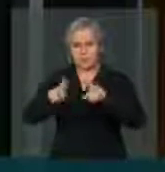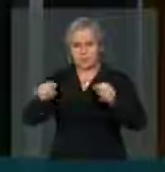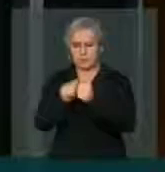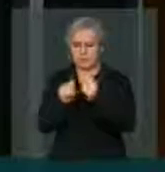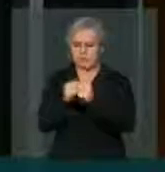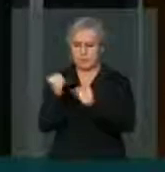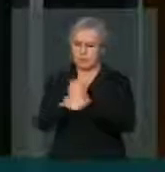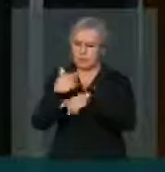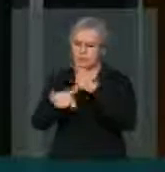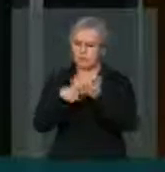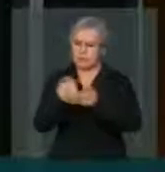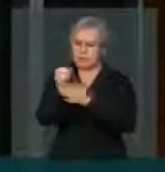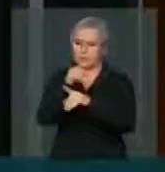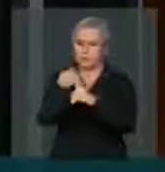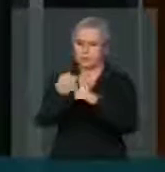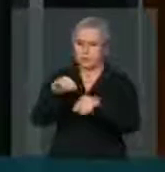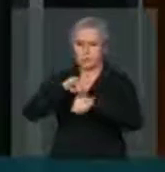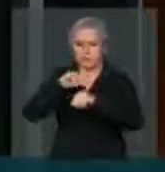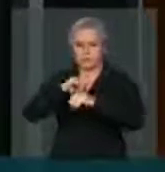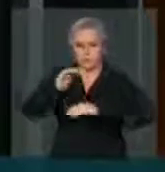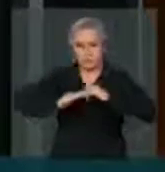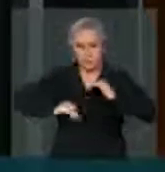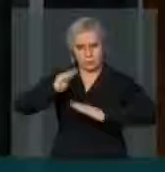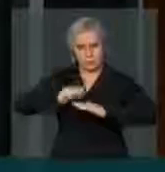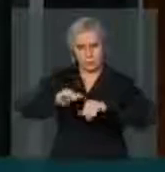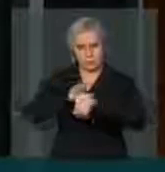obras sociais e centros de formação profissional.